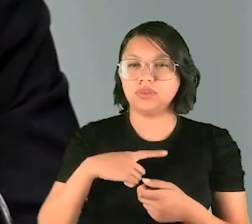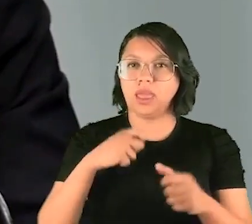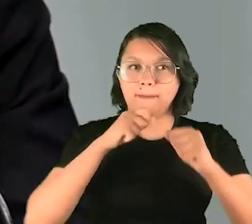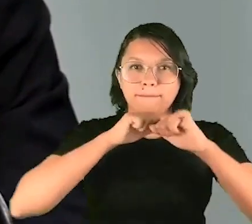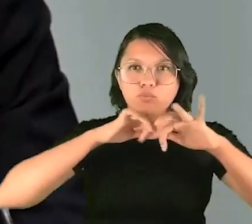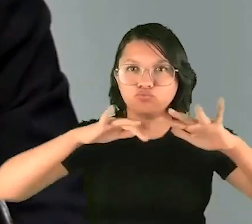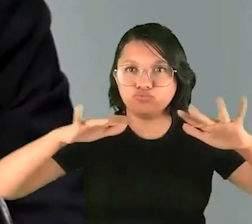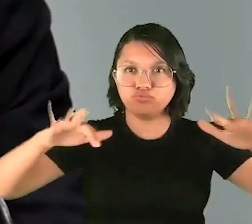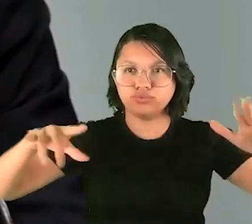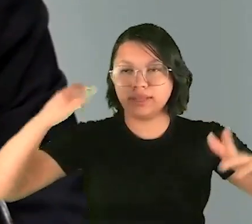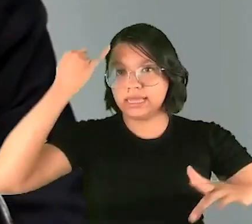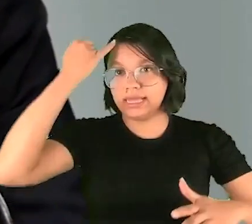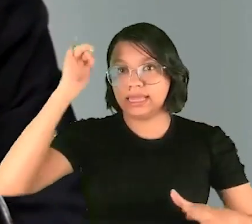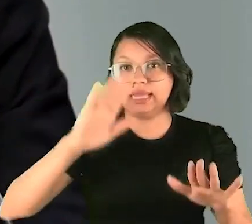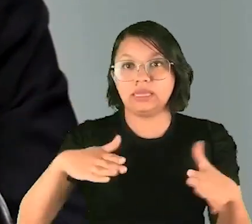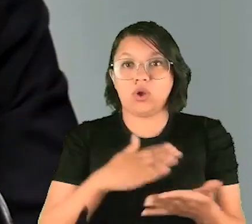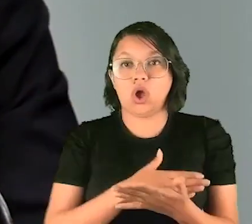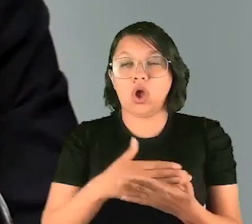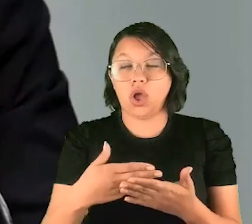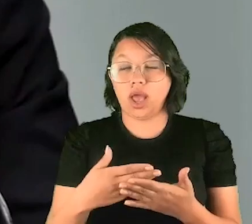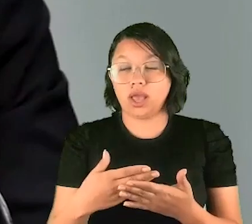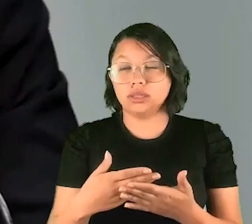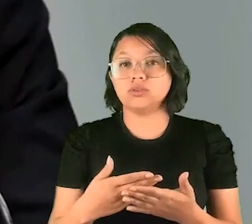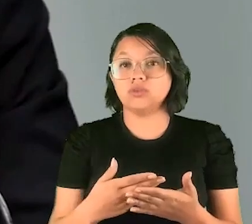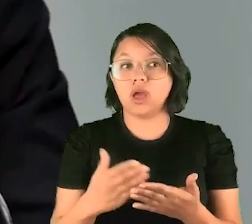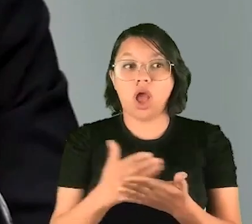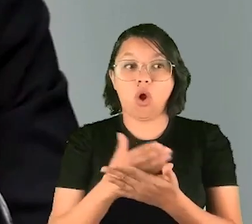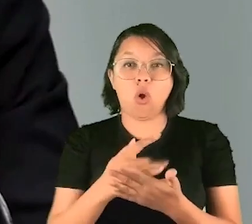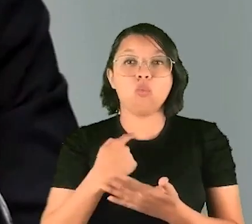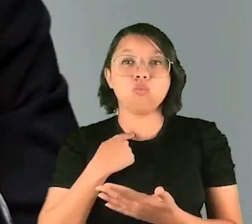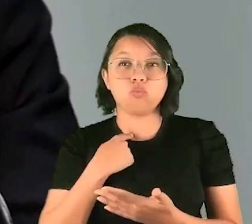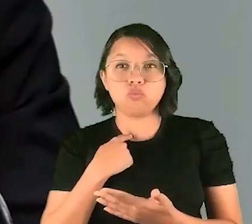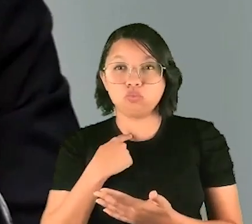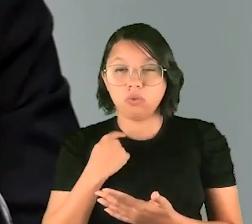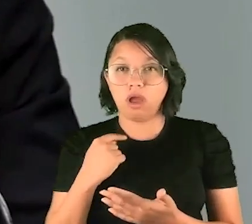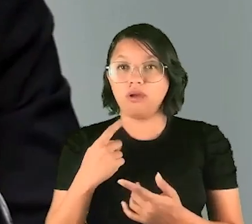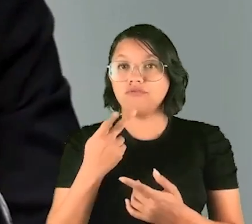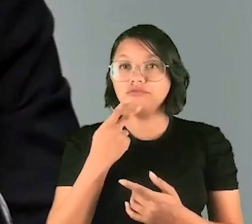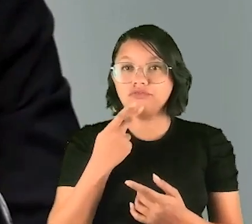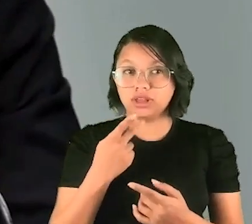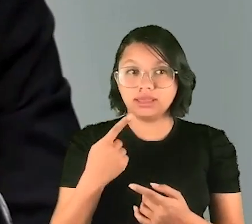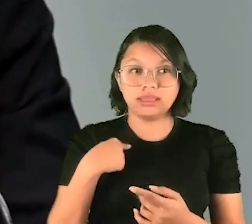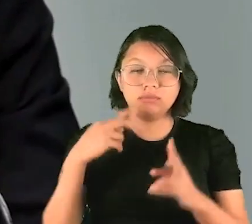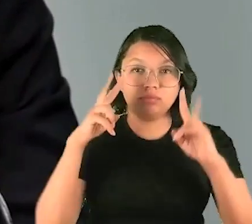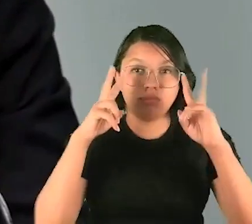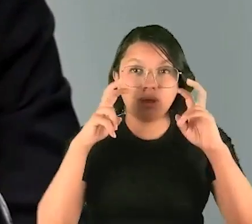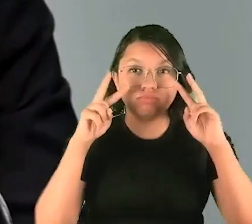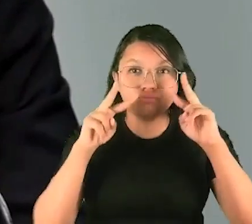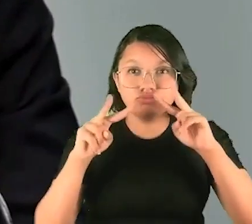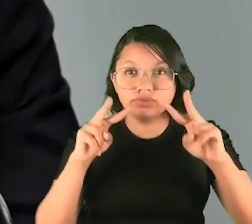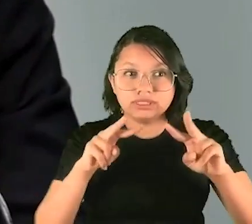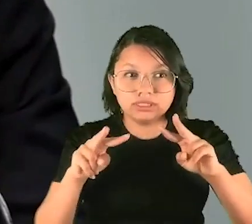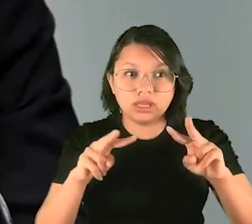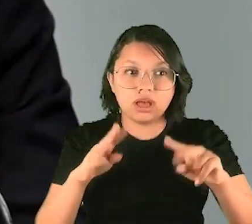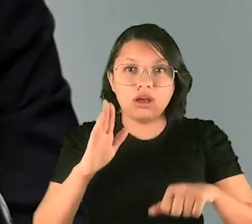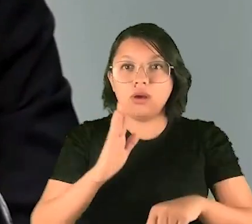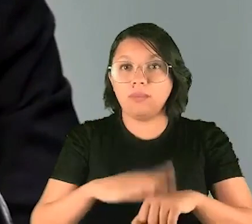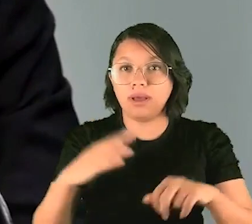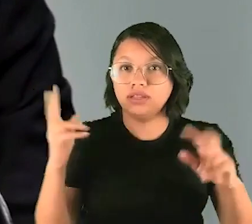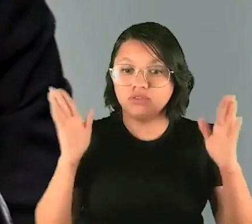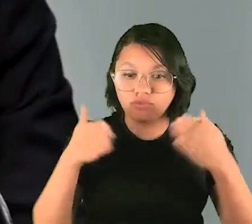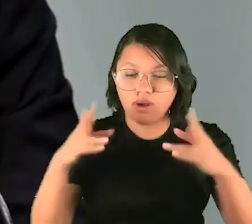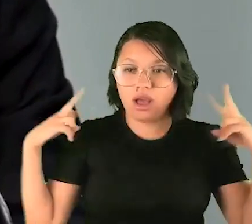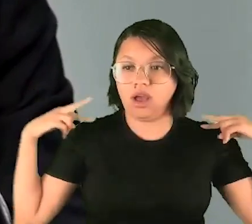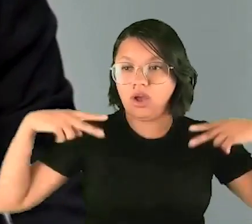Ana Arantes, que tem difundido um pouco essa ideia. Então, começam a surgir algumas vozes a favor de a gente ter